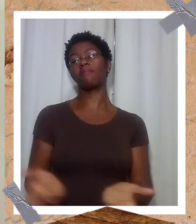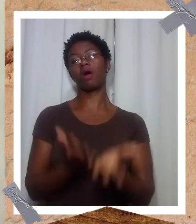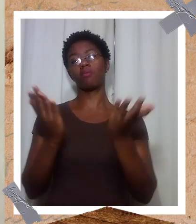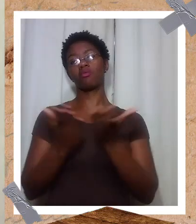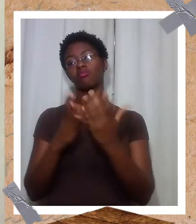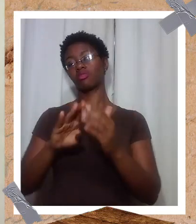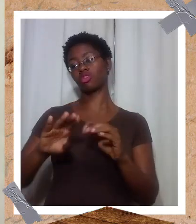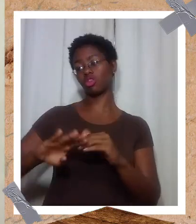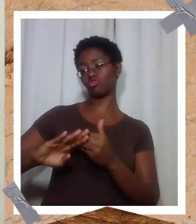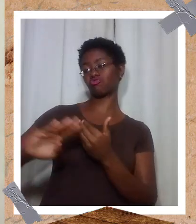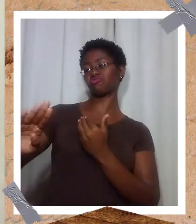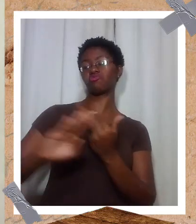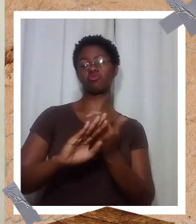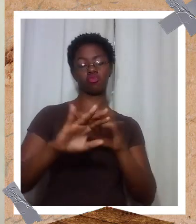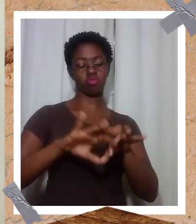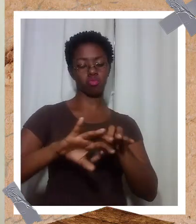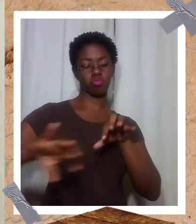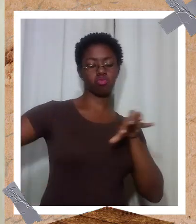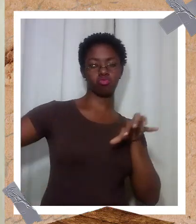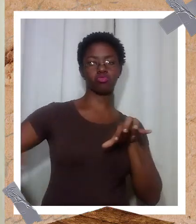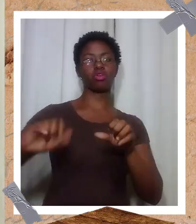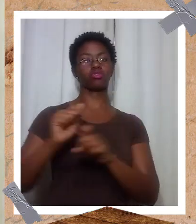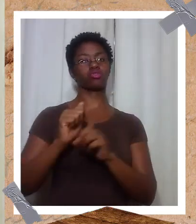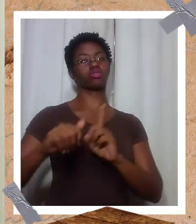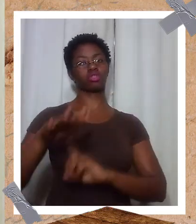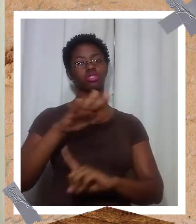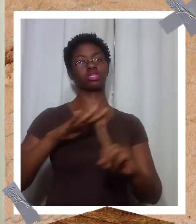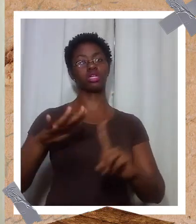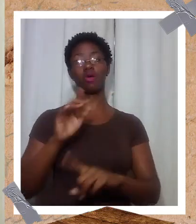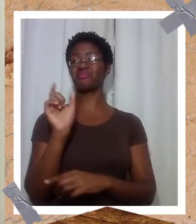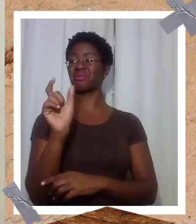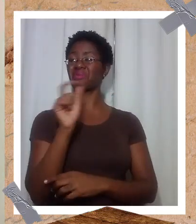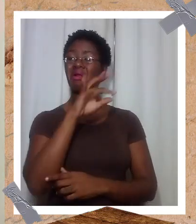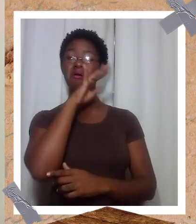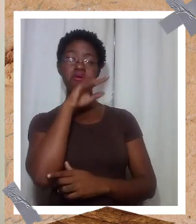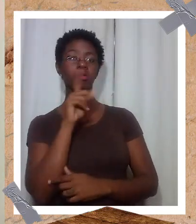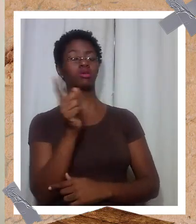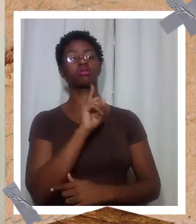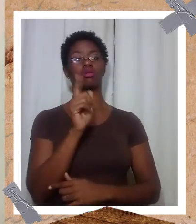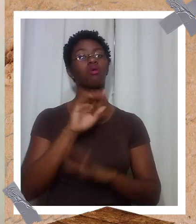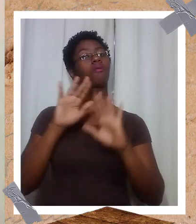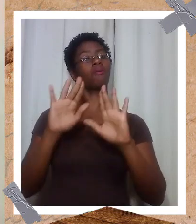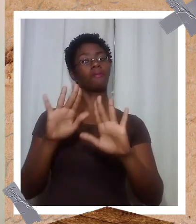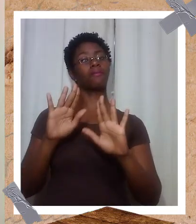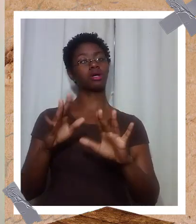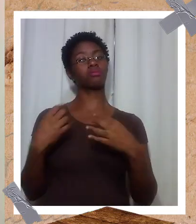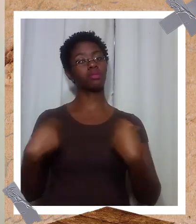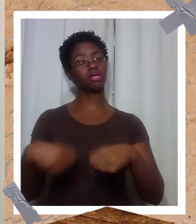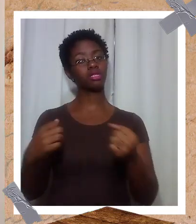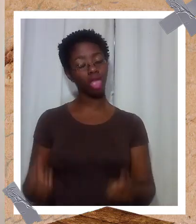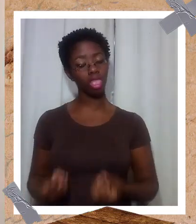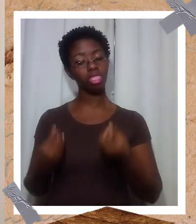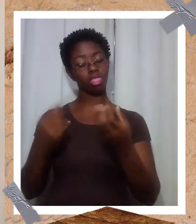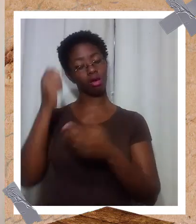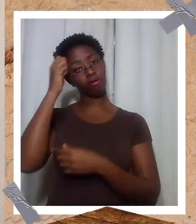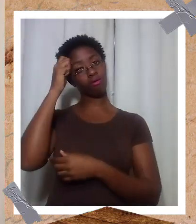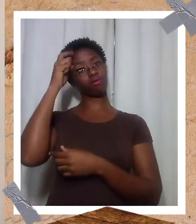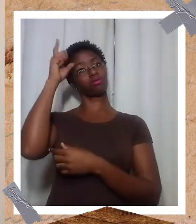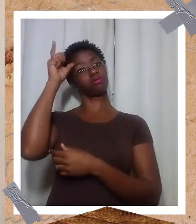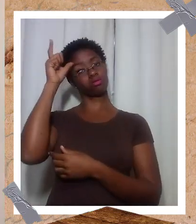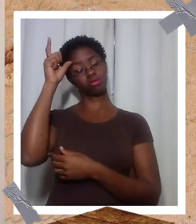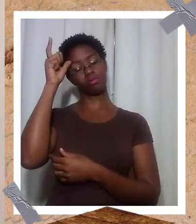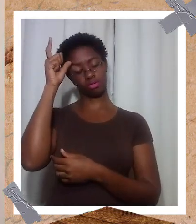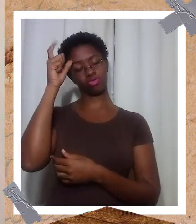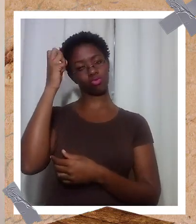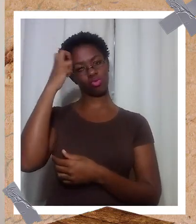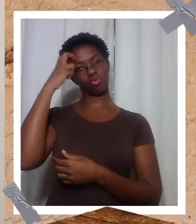exclusão social e com o verbo pejorativo do catador de lixo. Então, acho que a primeira coisa que você tem que dar é levar conhecimento, que